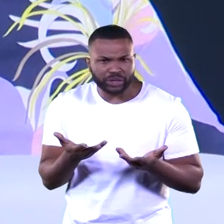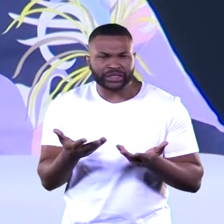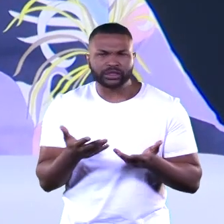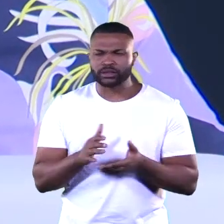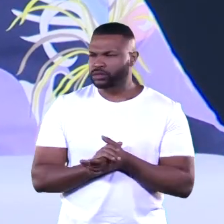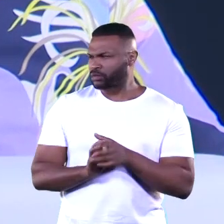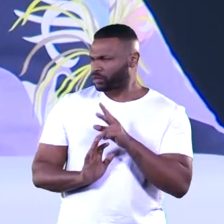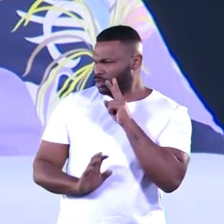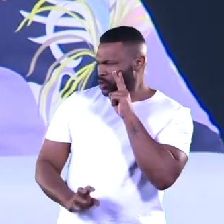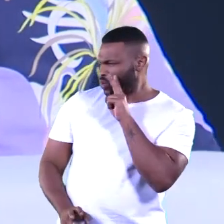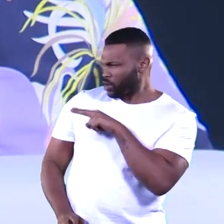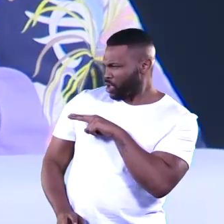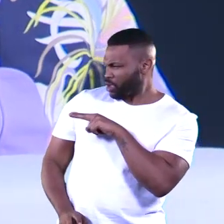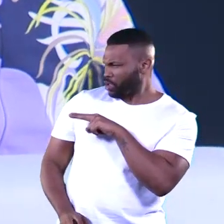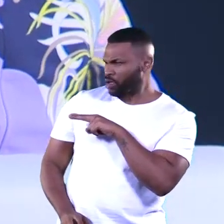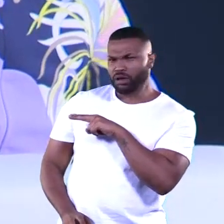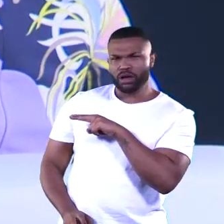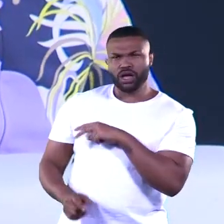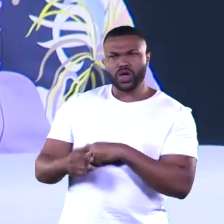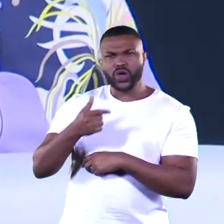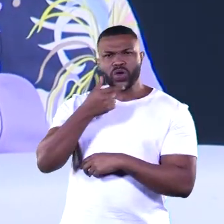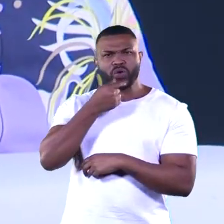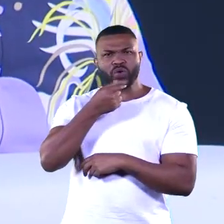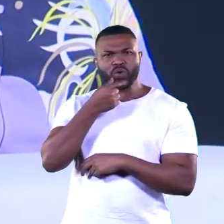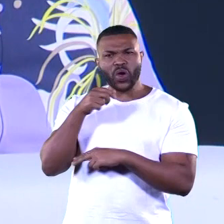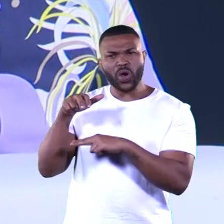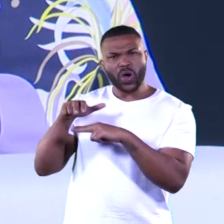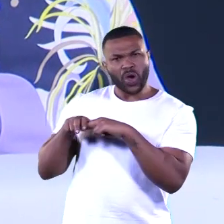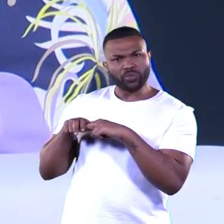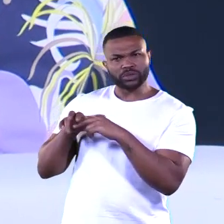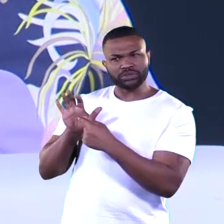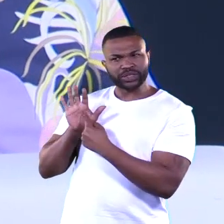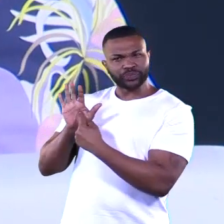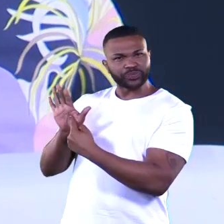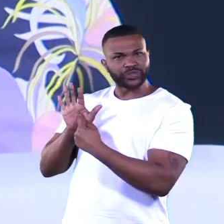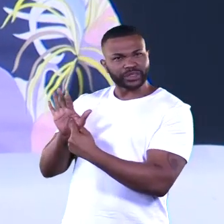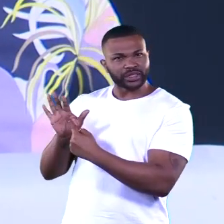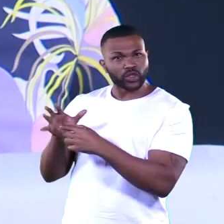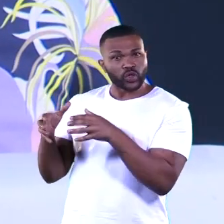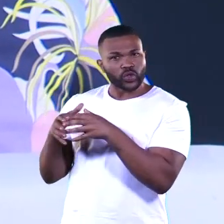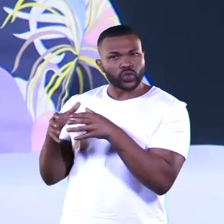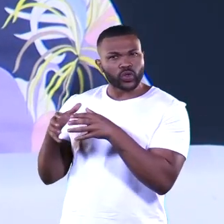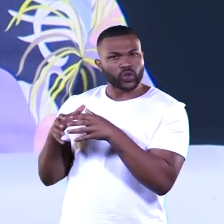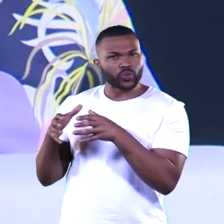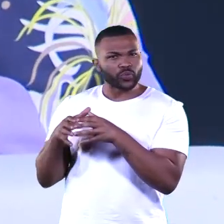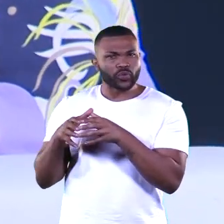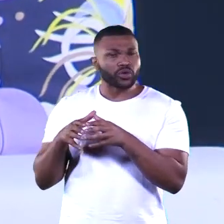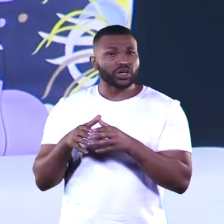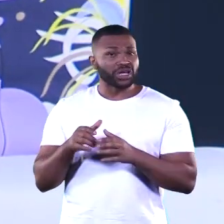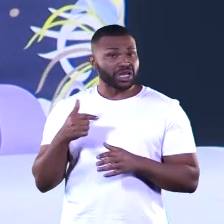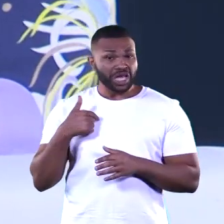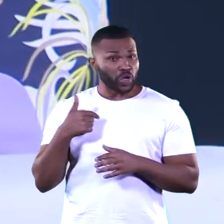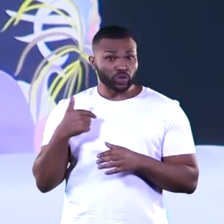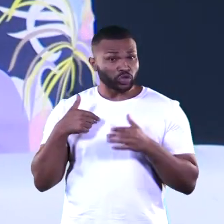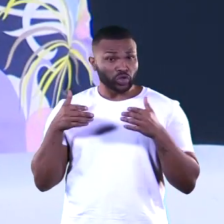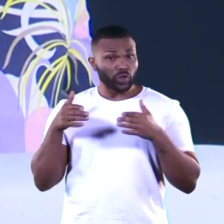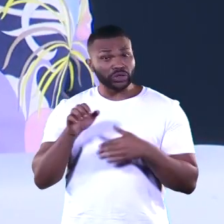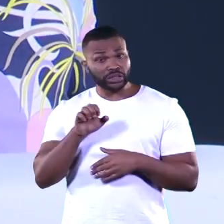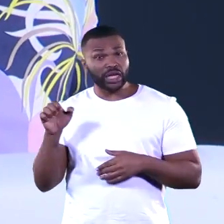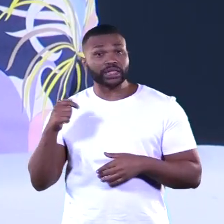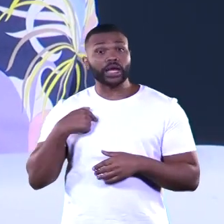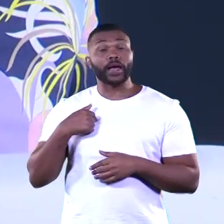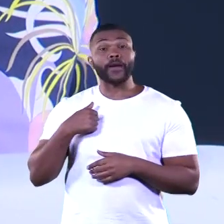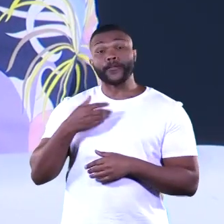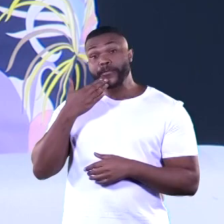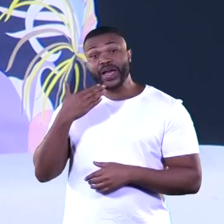olhei pra ele, eu olhei pra mesa dele, que era só de caras, claramente ele tava se exibindo pra mesa dele. Eu falei, eu não sou esquerdopata, não, eu tento ser sensato, manda sua